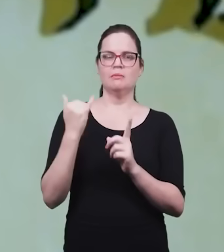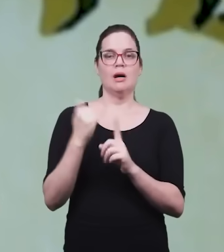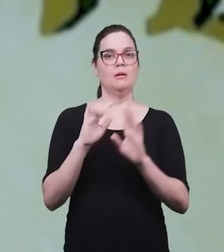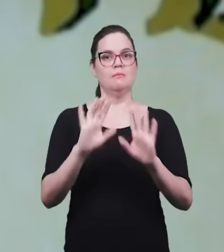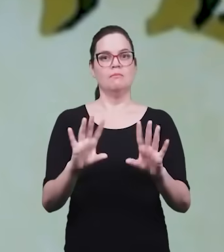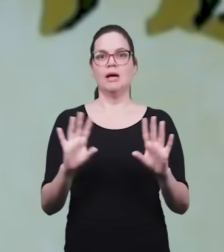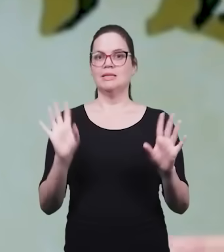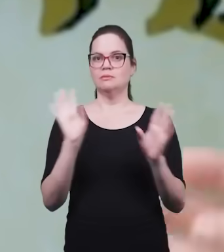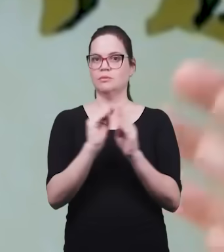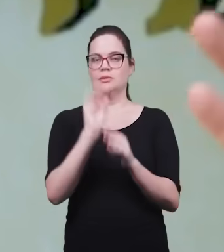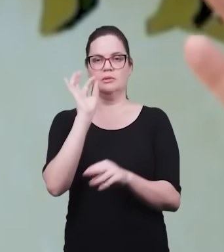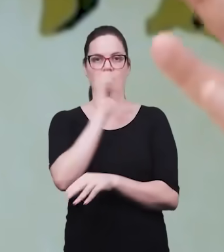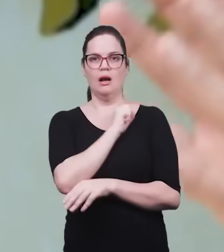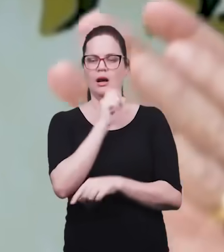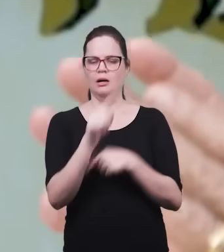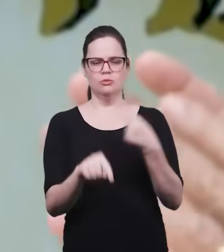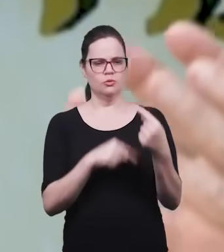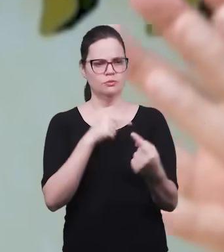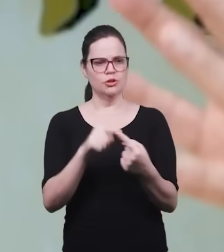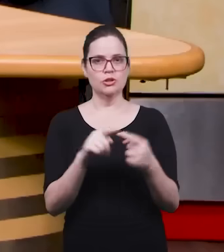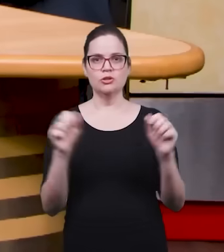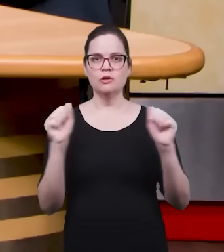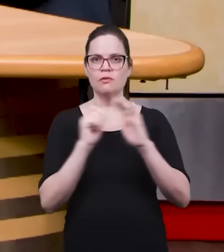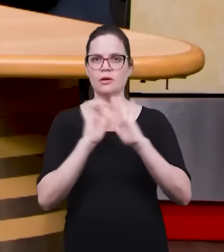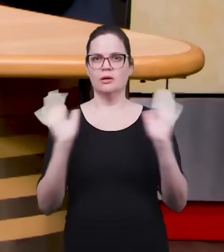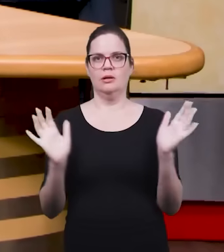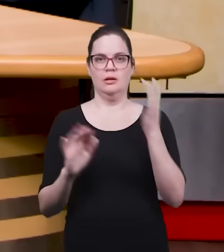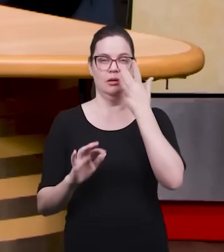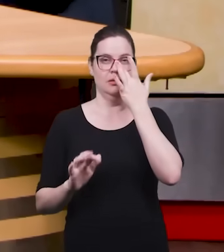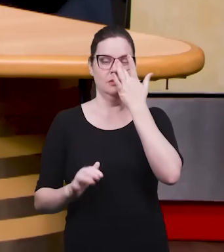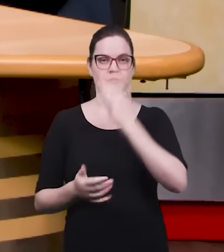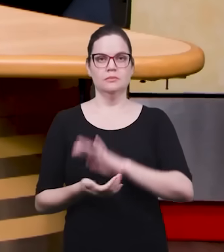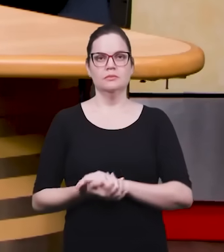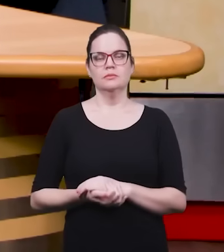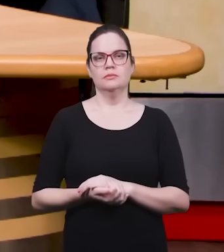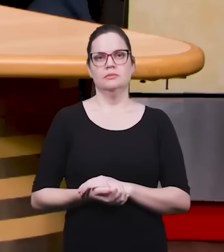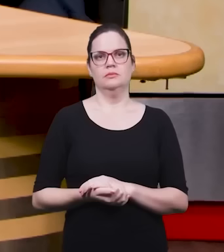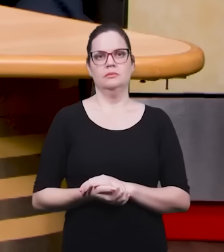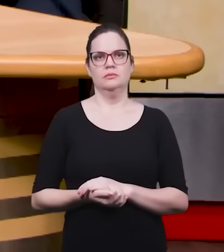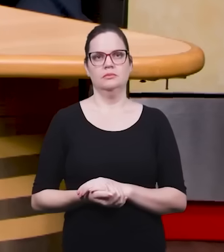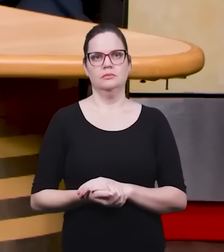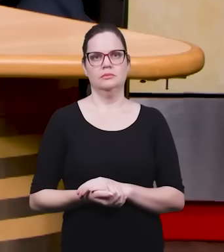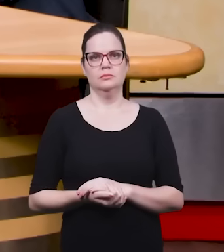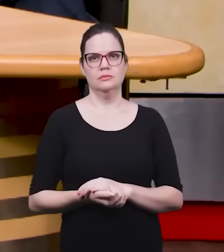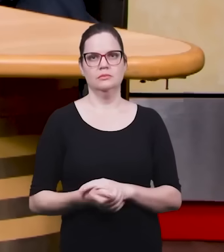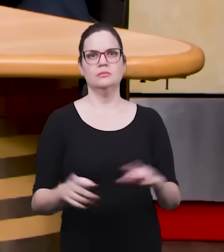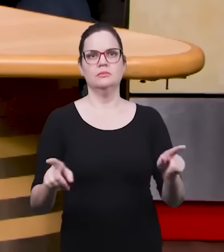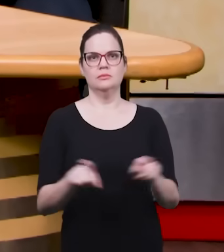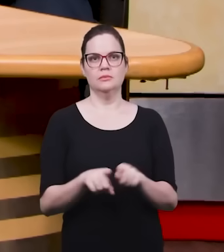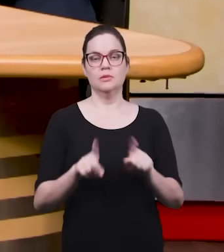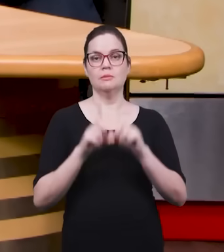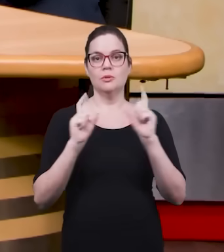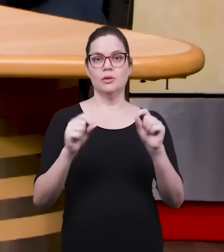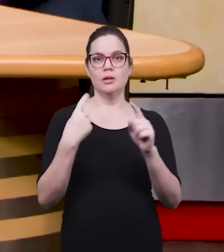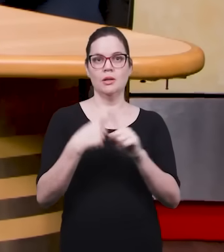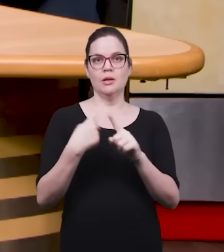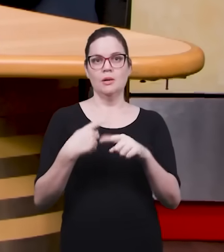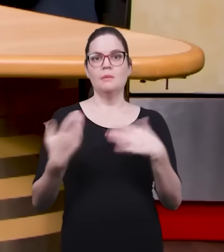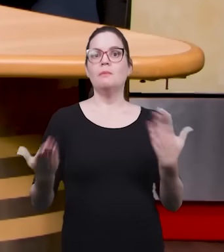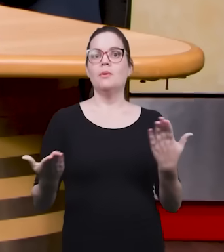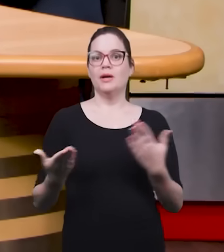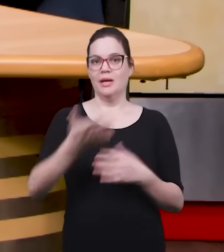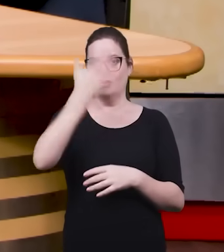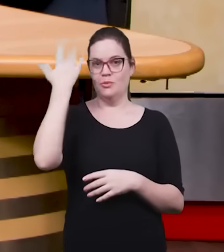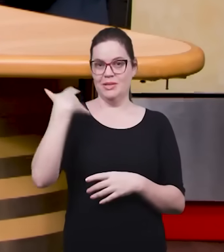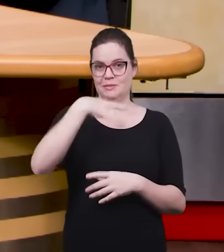ela é rápida, objetiva e tal, direitinho. E outra Porque coisa, a palavra do Senhor diz que o espírito do profeta está sujeito